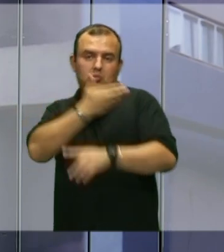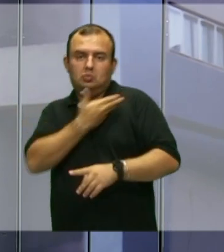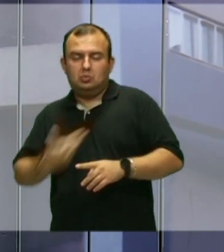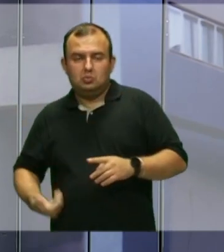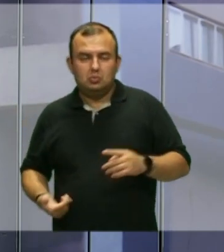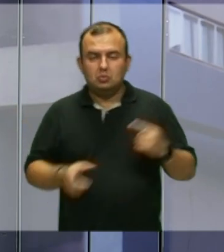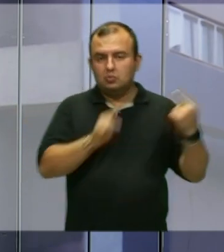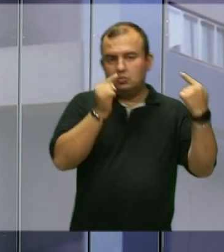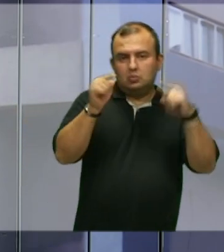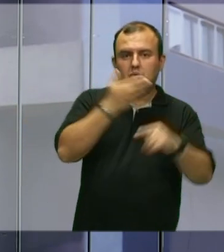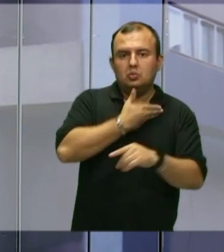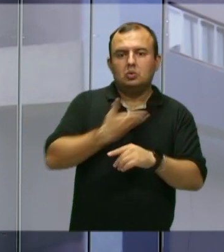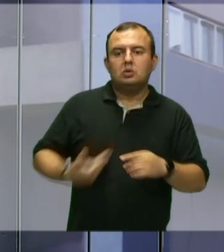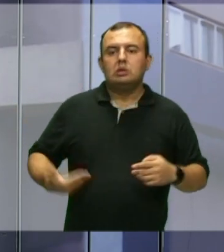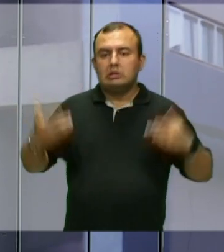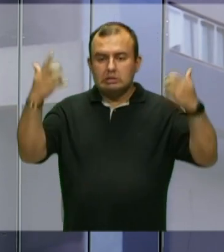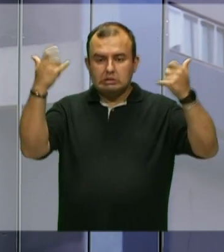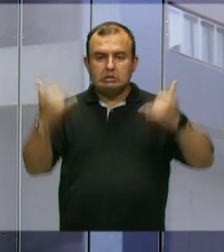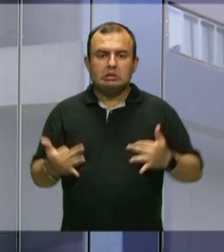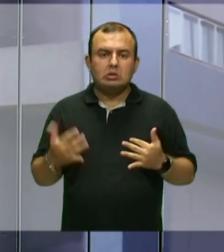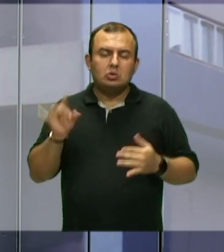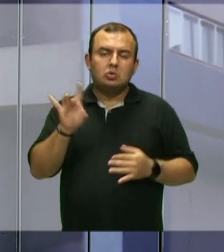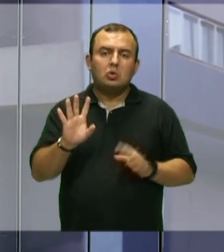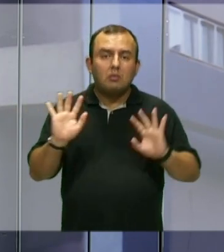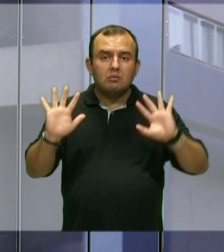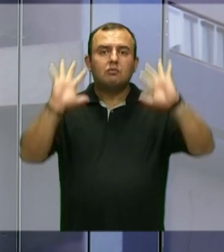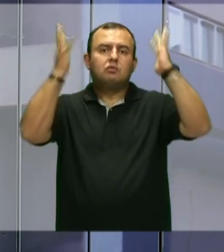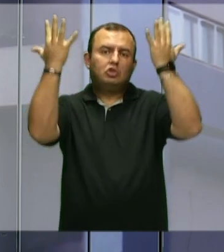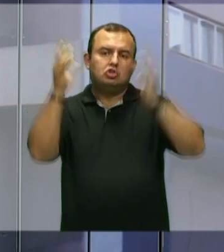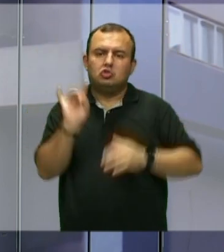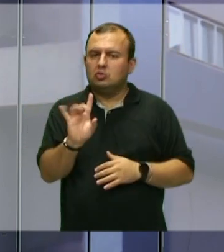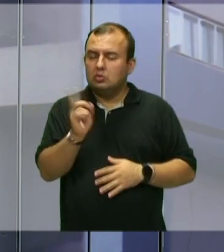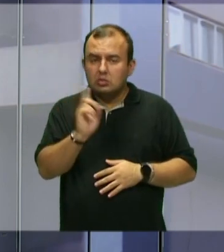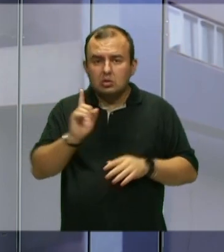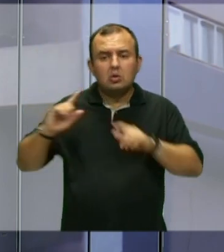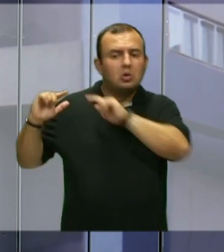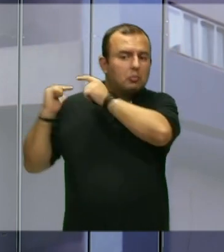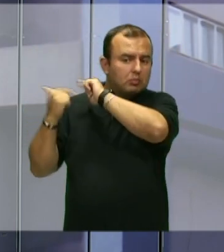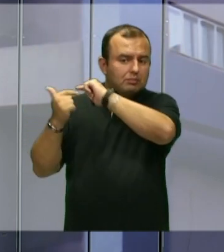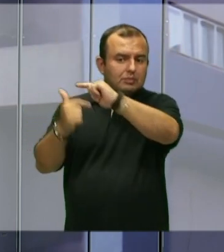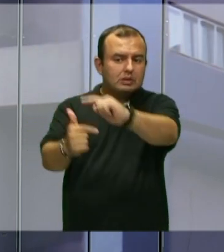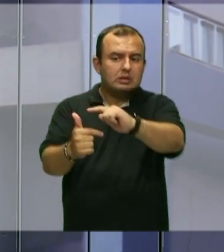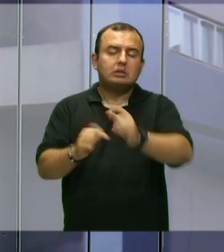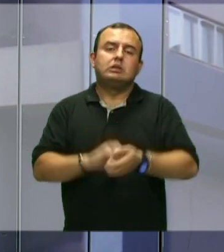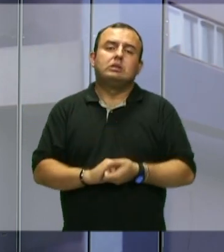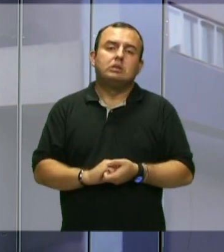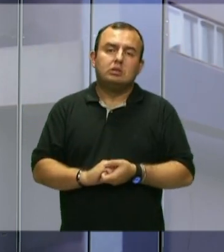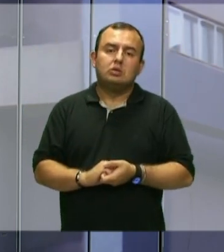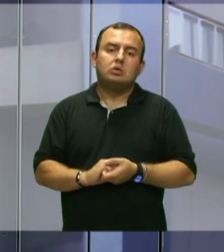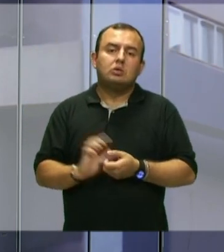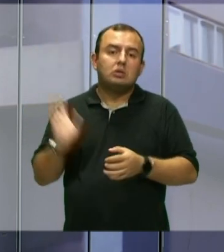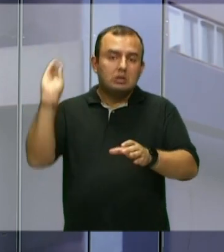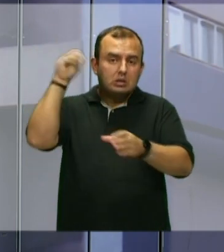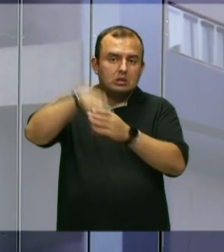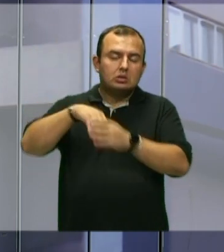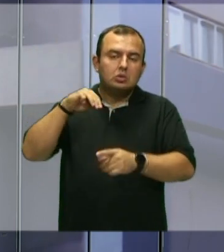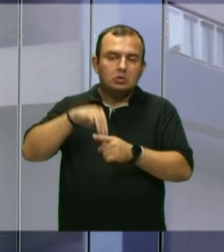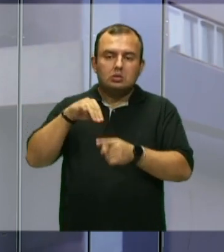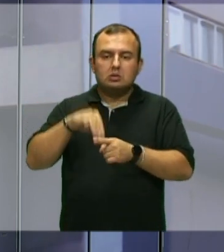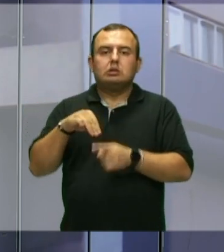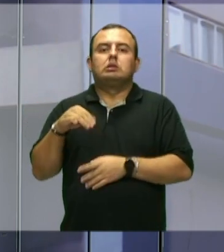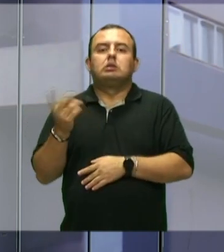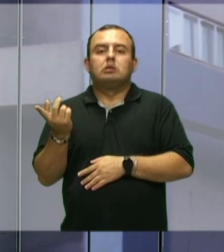oposição, a gente colocava que não se tratava apenas de uma festa, né, era uma tradição dentro do nosso município